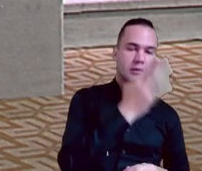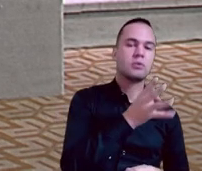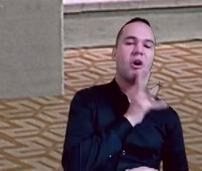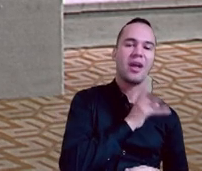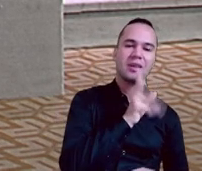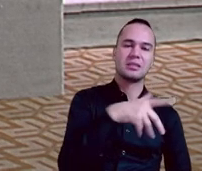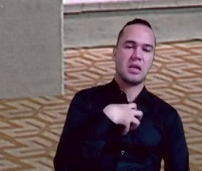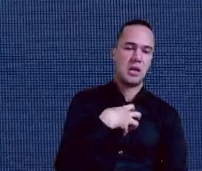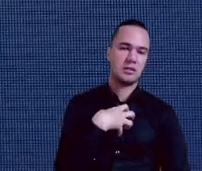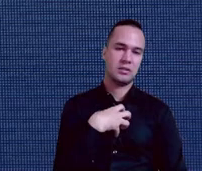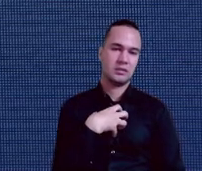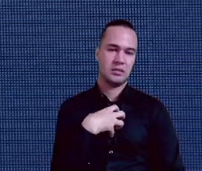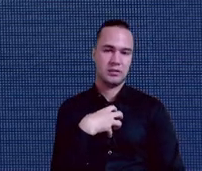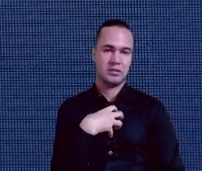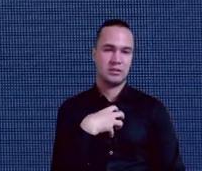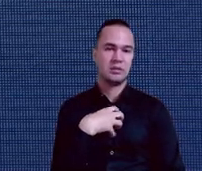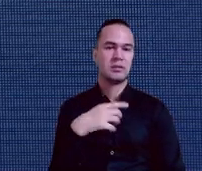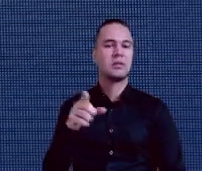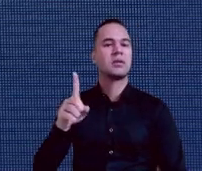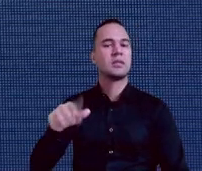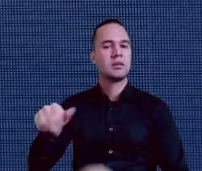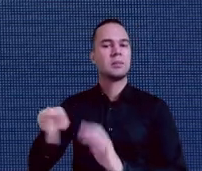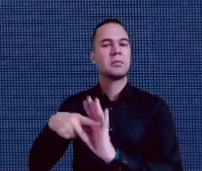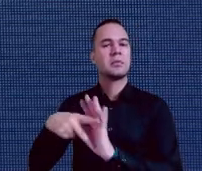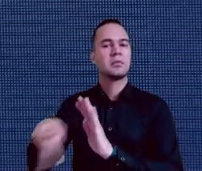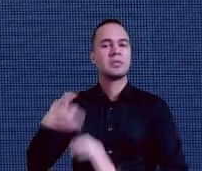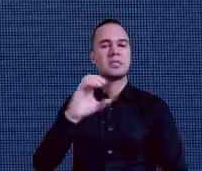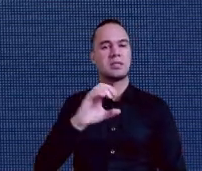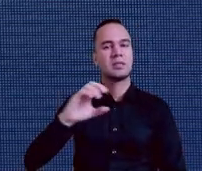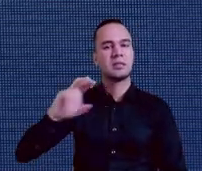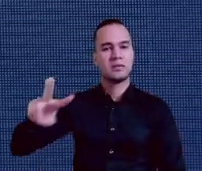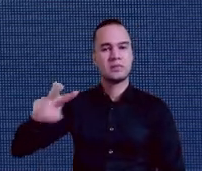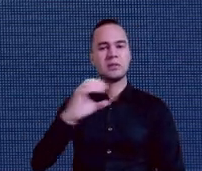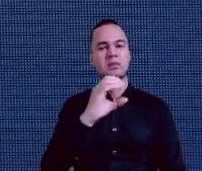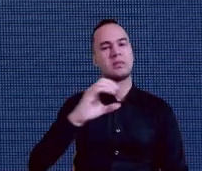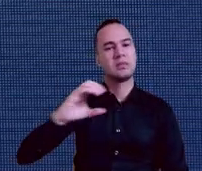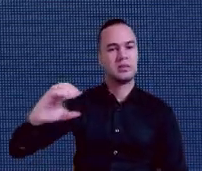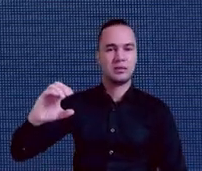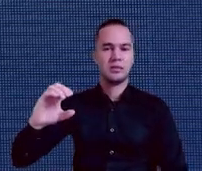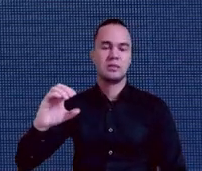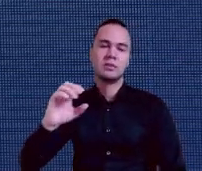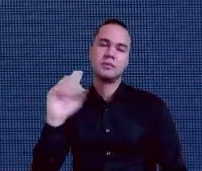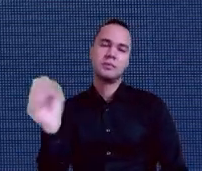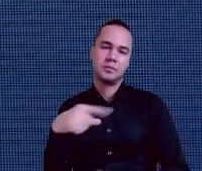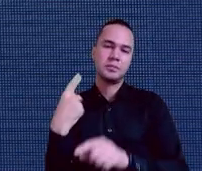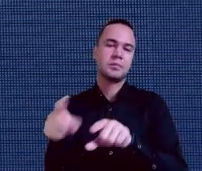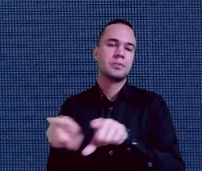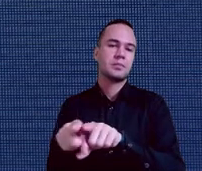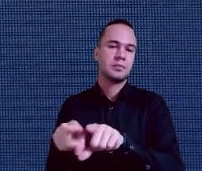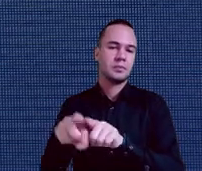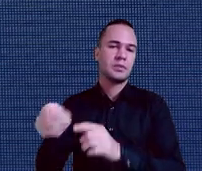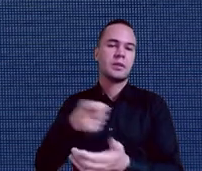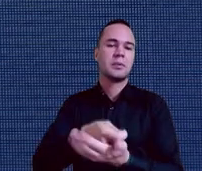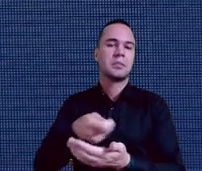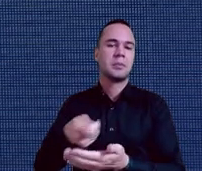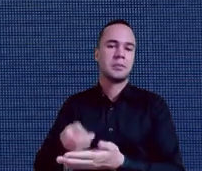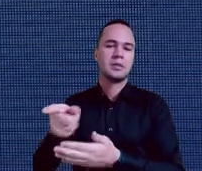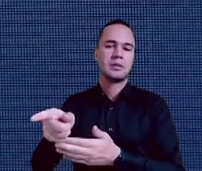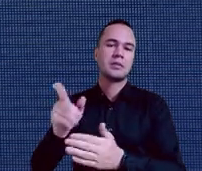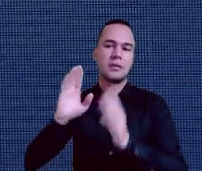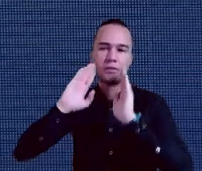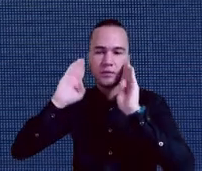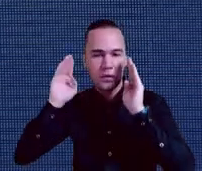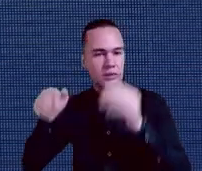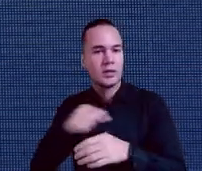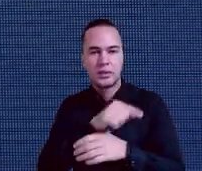mão no seu esbicius e a gente tem companhias também investe no precede Então você trazer esse conhecimento